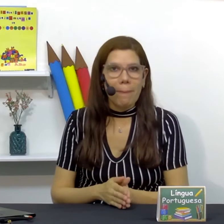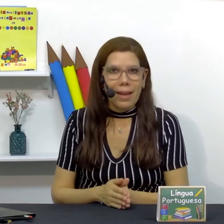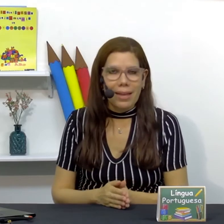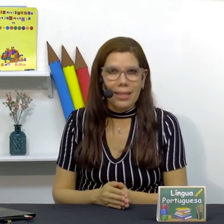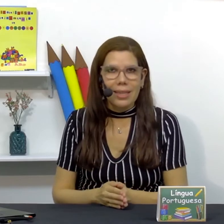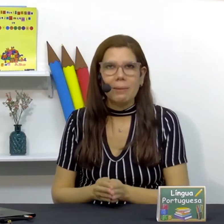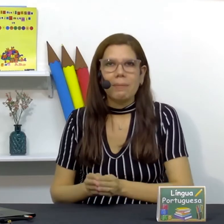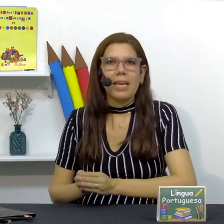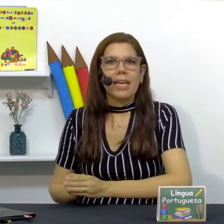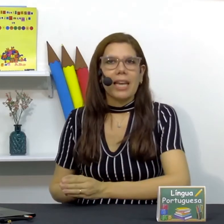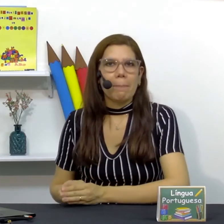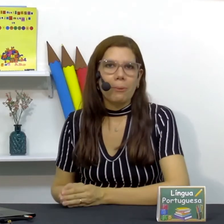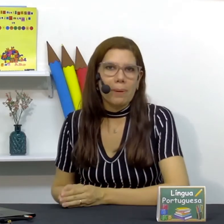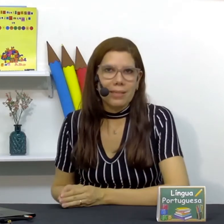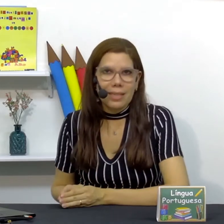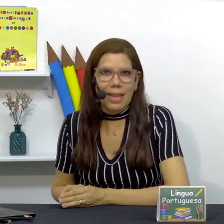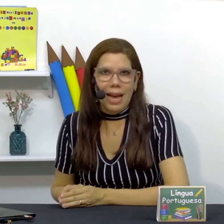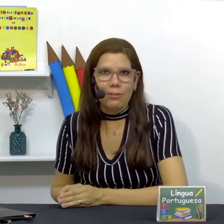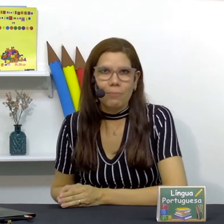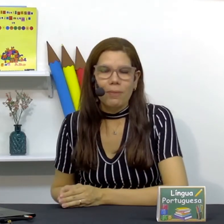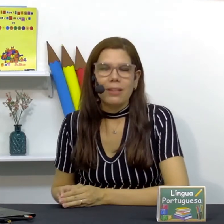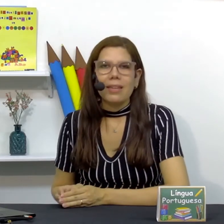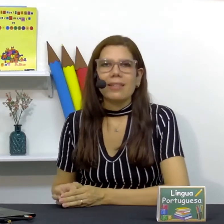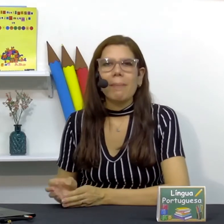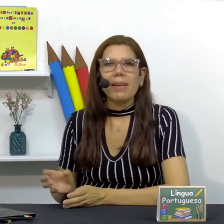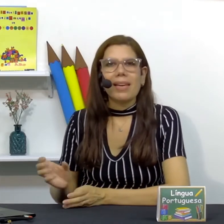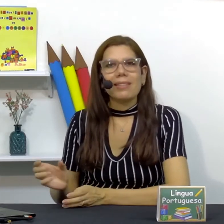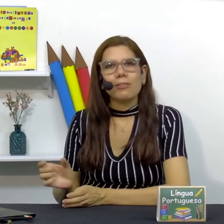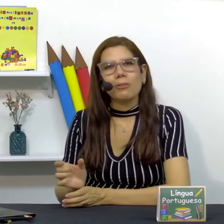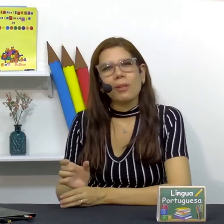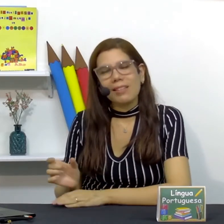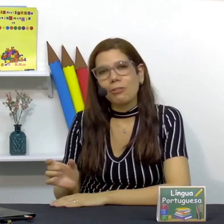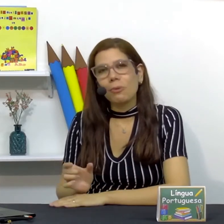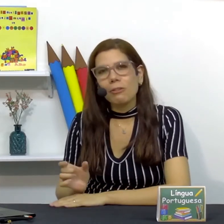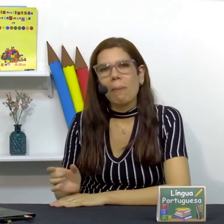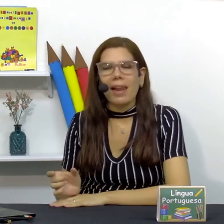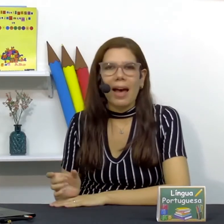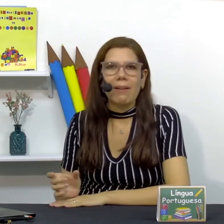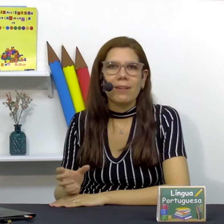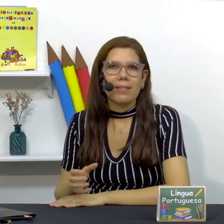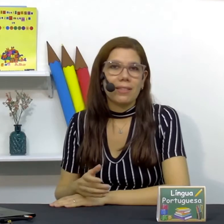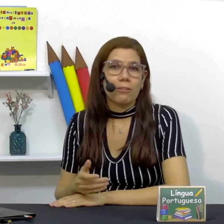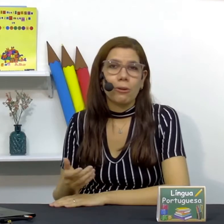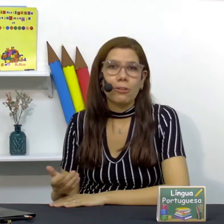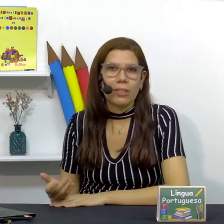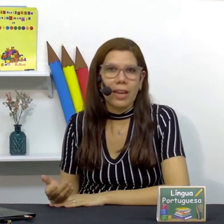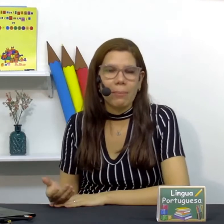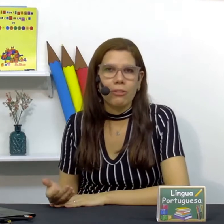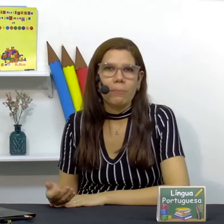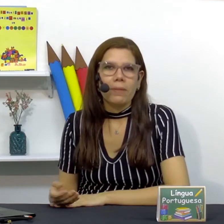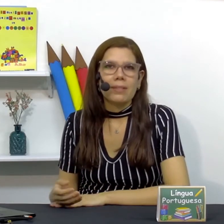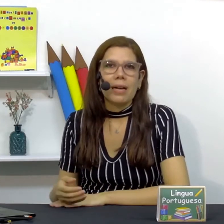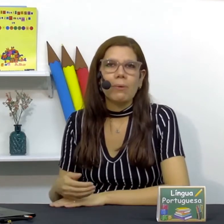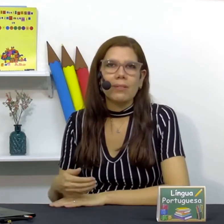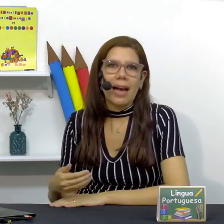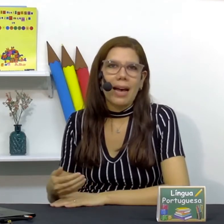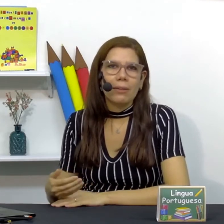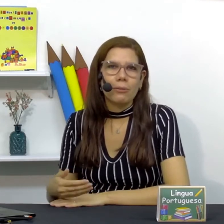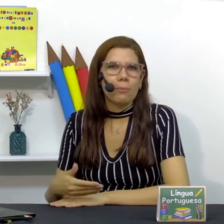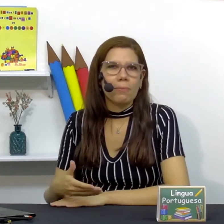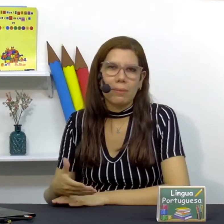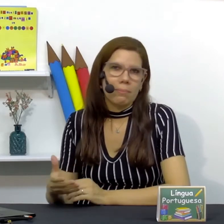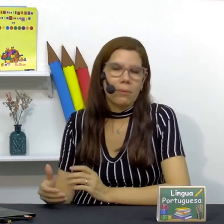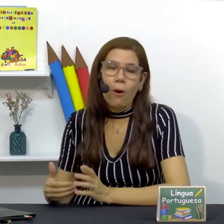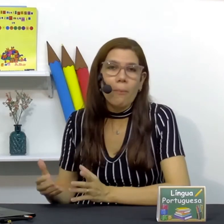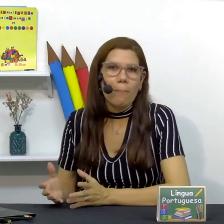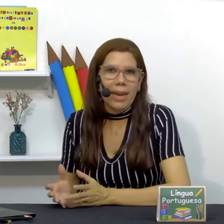a propaganda e a publicidade. Vocês sabem que essas duas palavras, esses dois termos, são